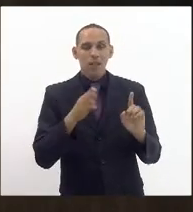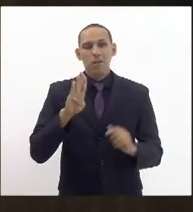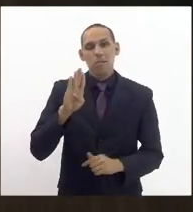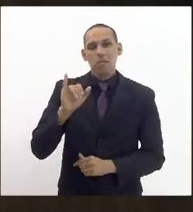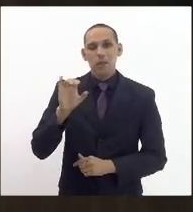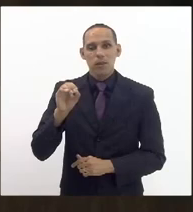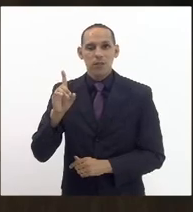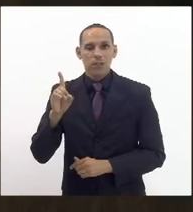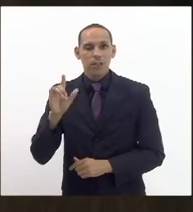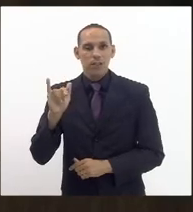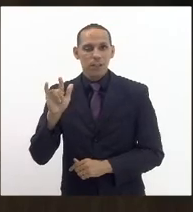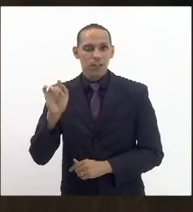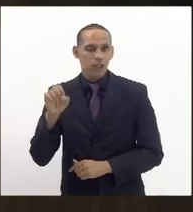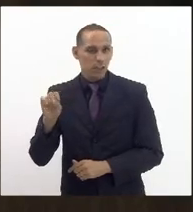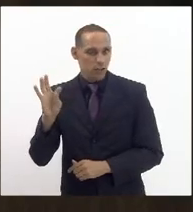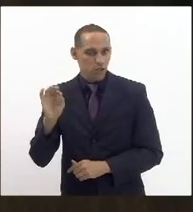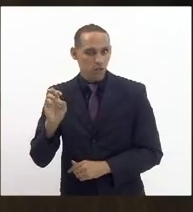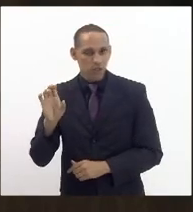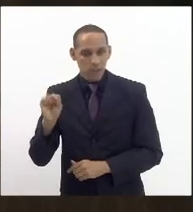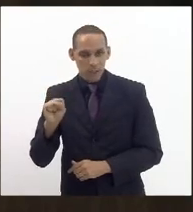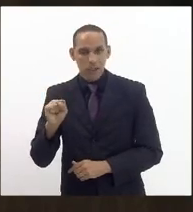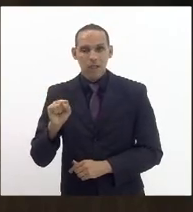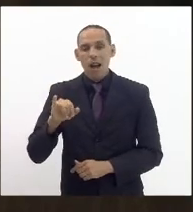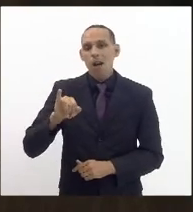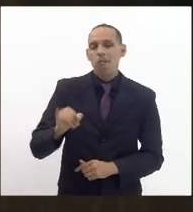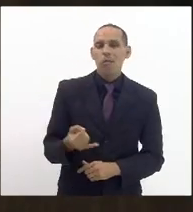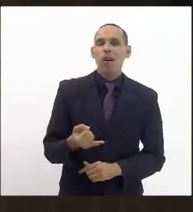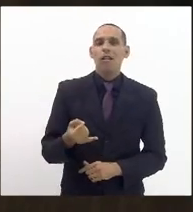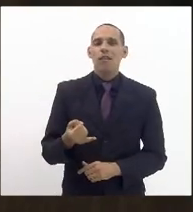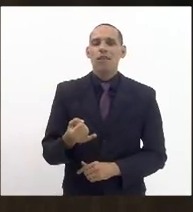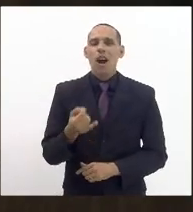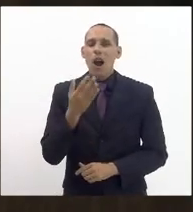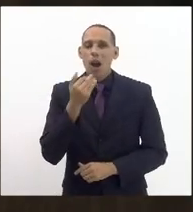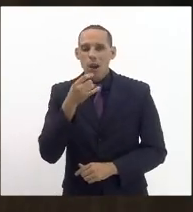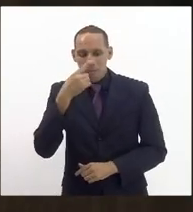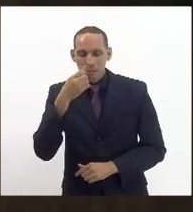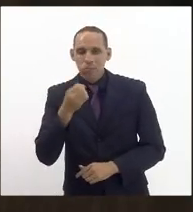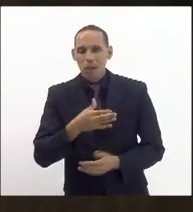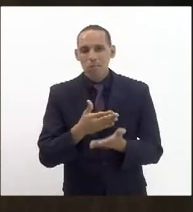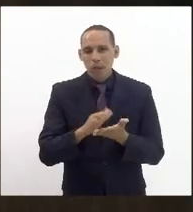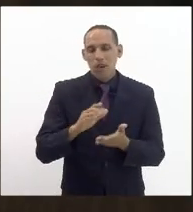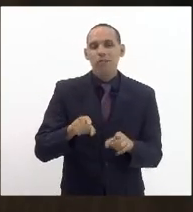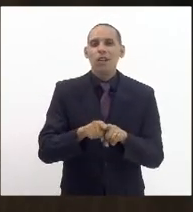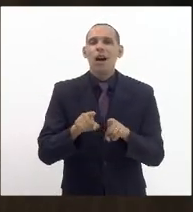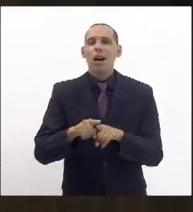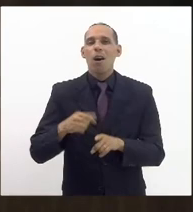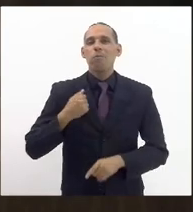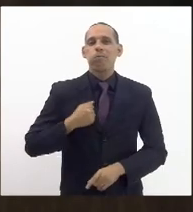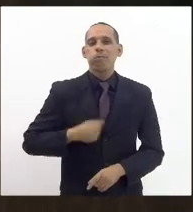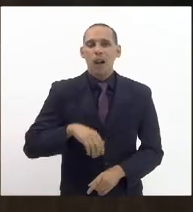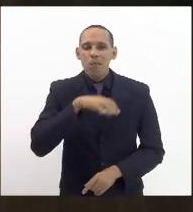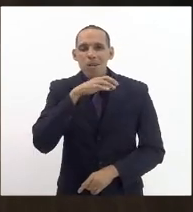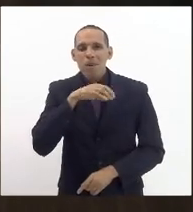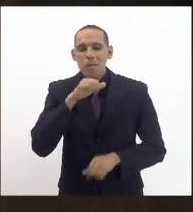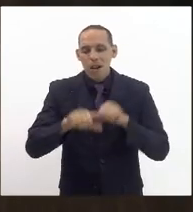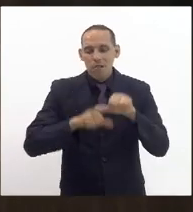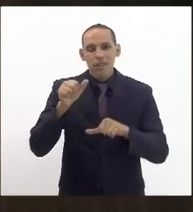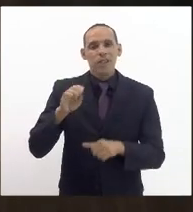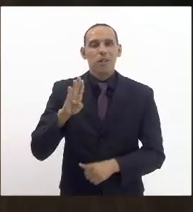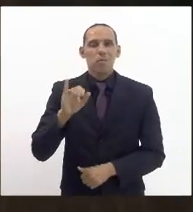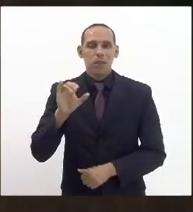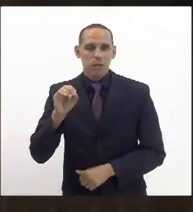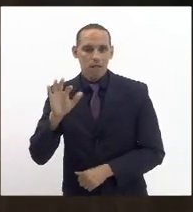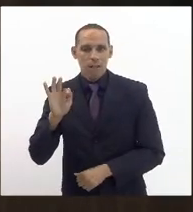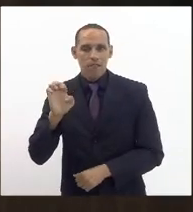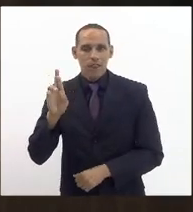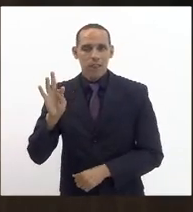os resíduos dos alimentos e o esterco animal para transformá-los em biogás, em biofertilizantes naturais.